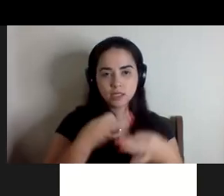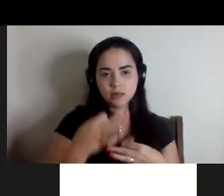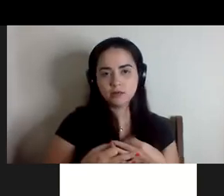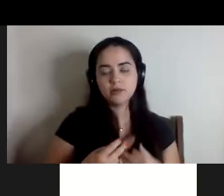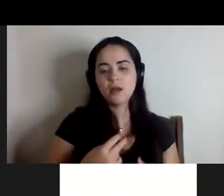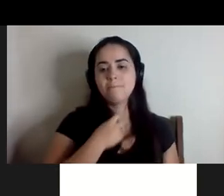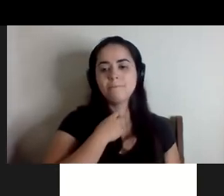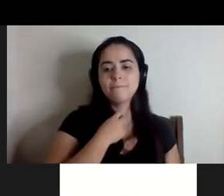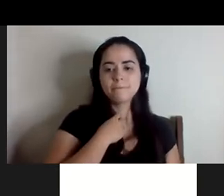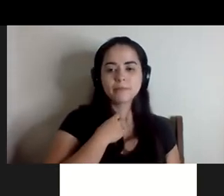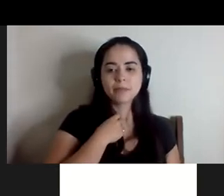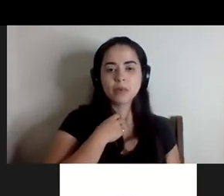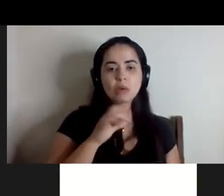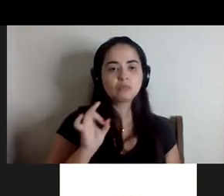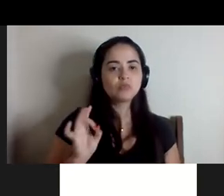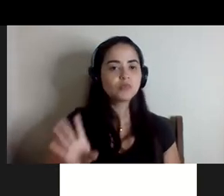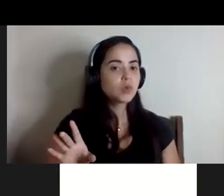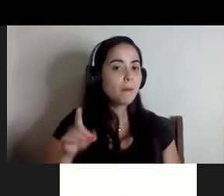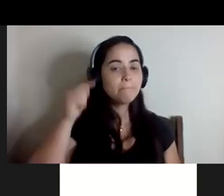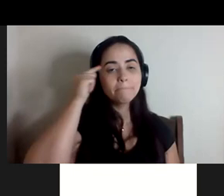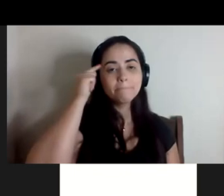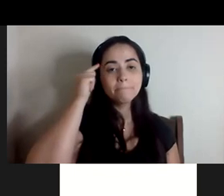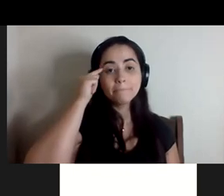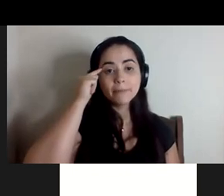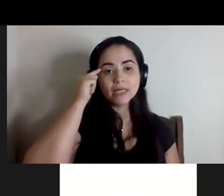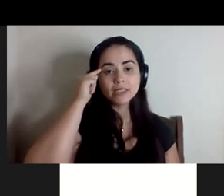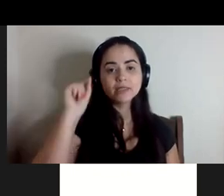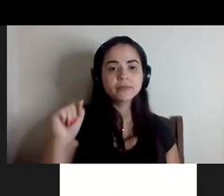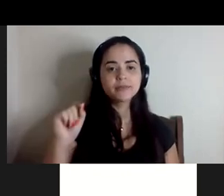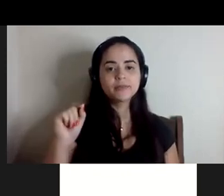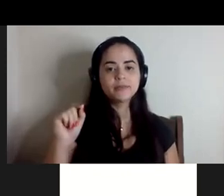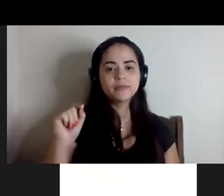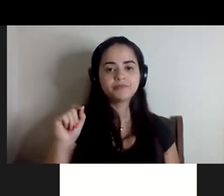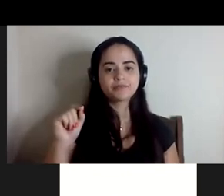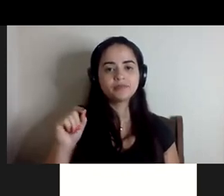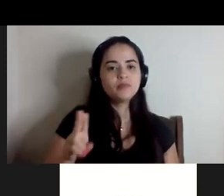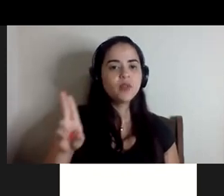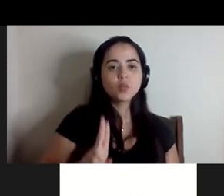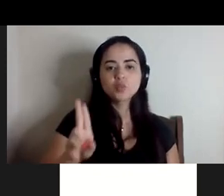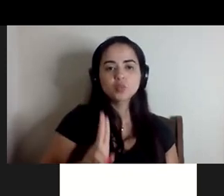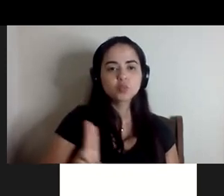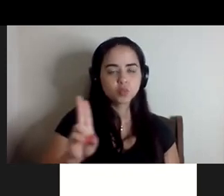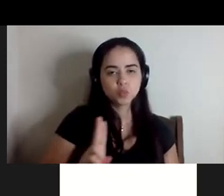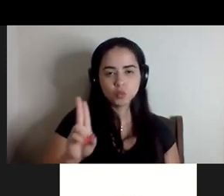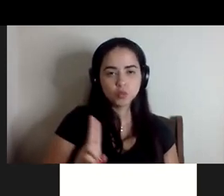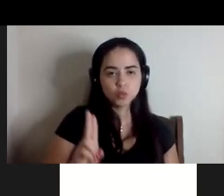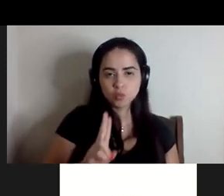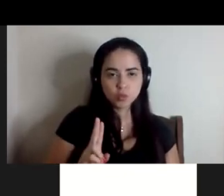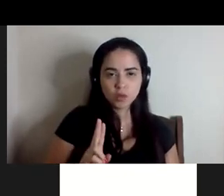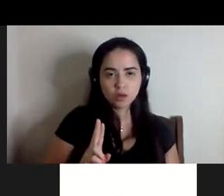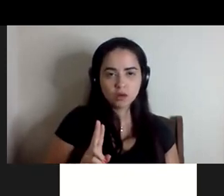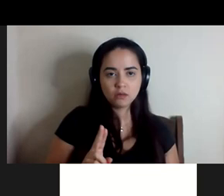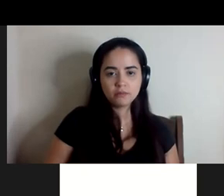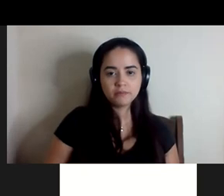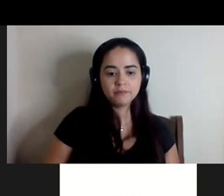pode simplesmente pensar no utilitarismo, né, na utilidade,